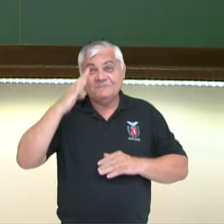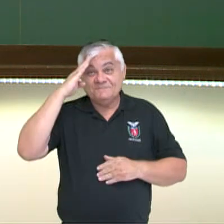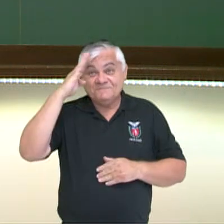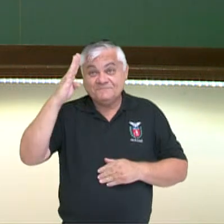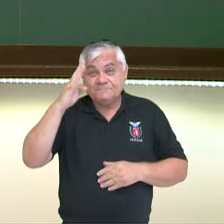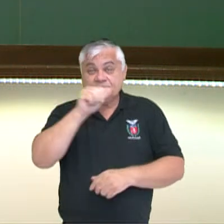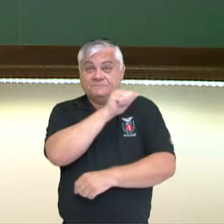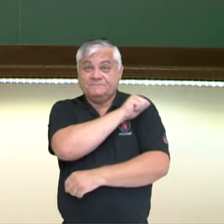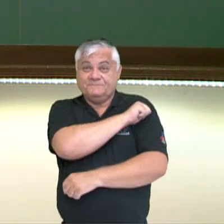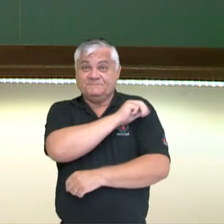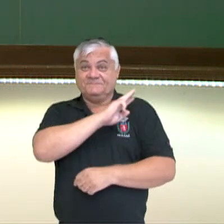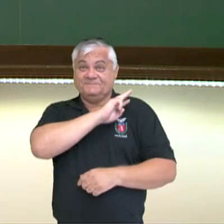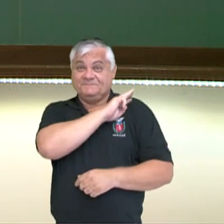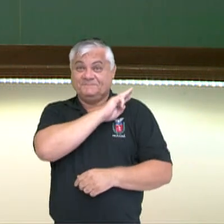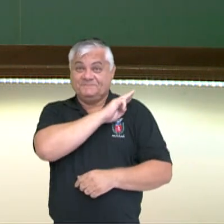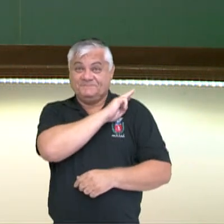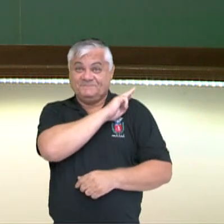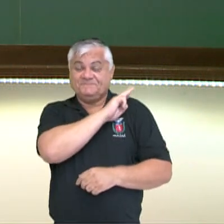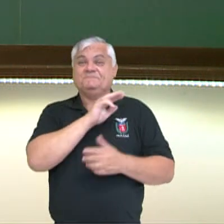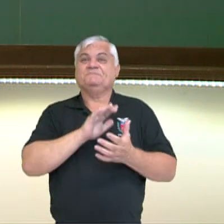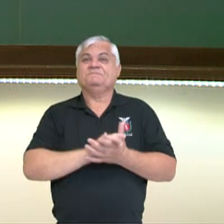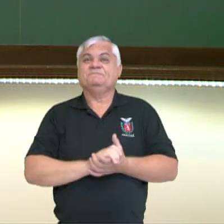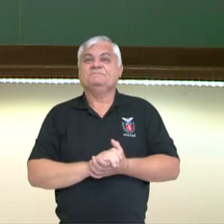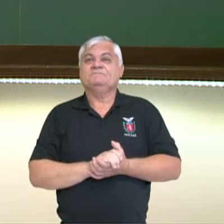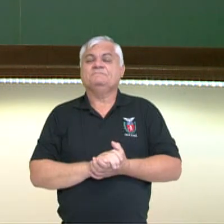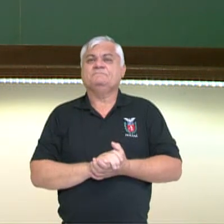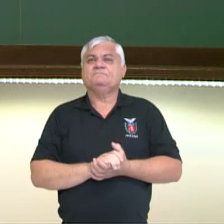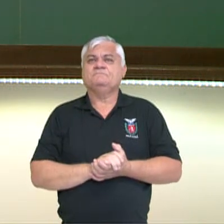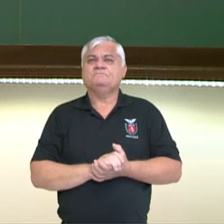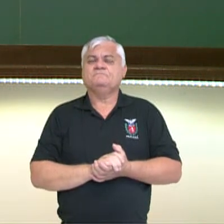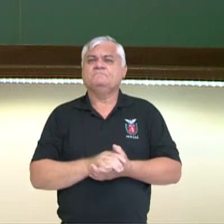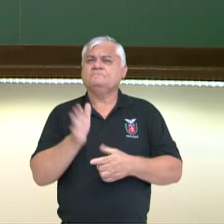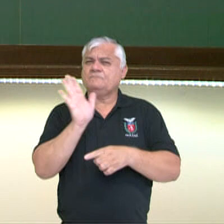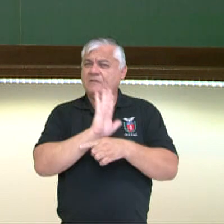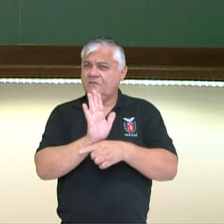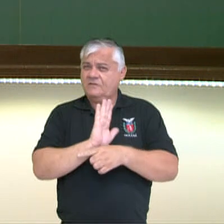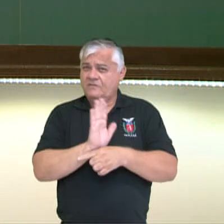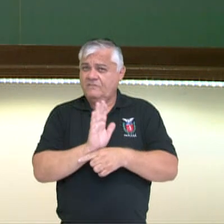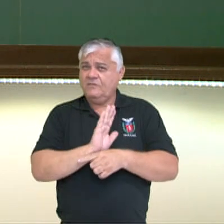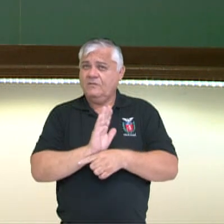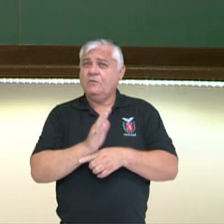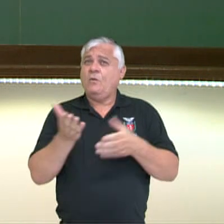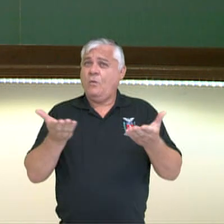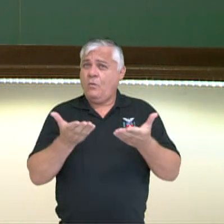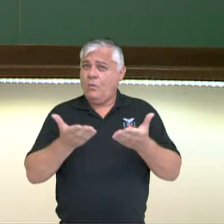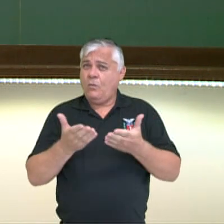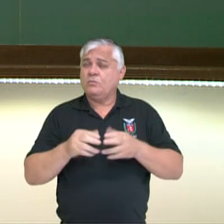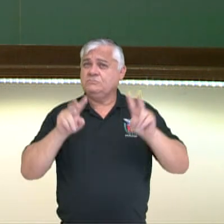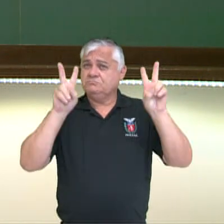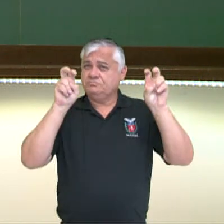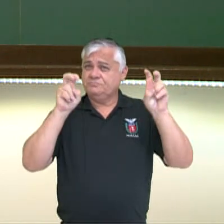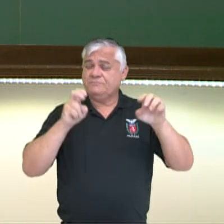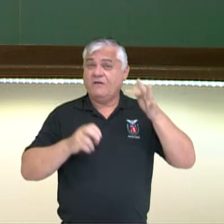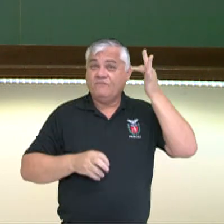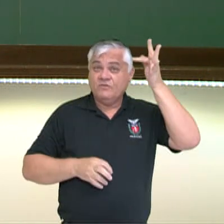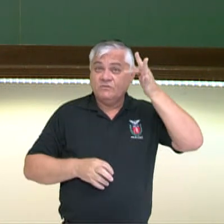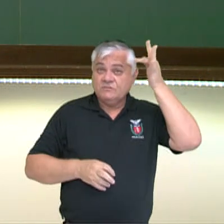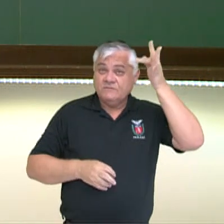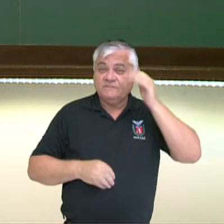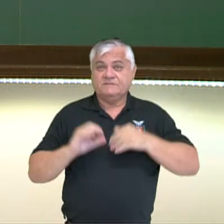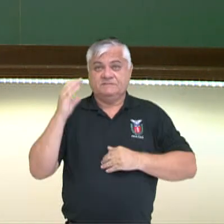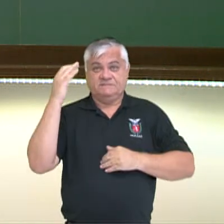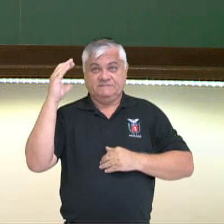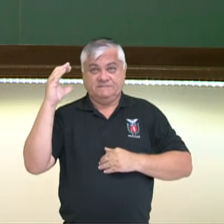Olá, estudantes da terceira série do ensino médio. Neste vídeo, nós vamos falar sobre filosofia e